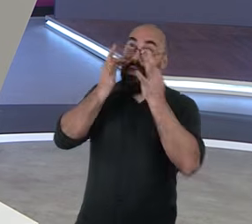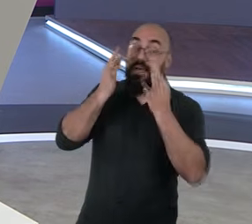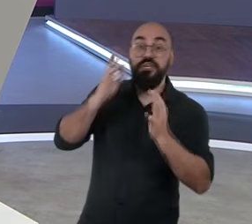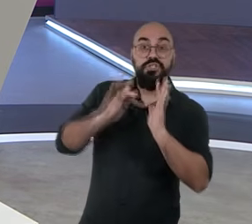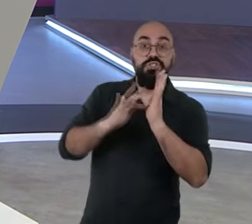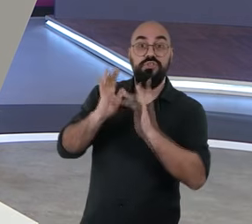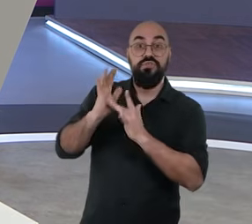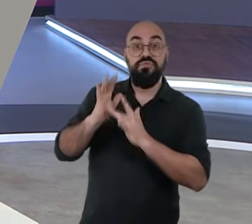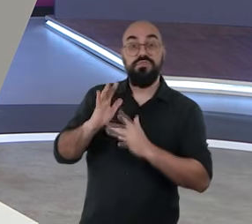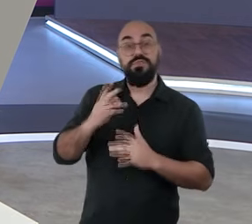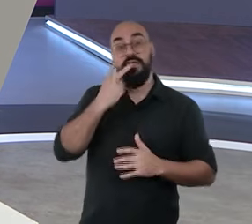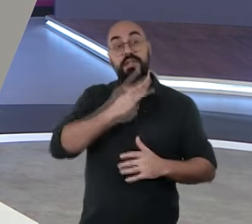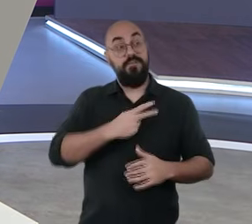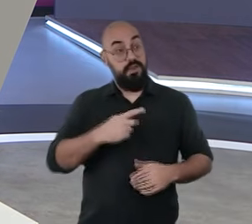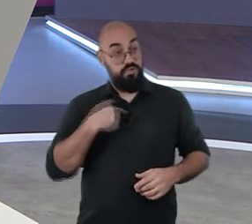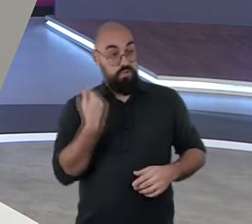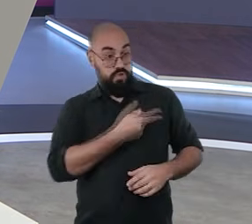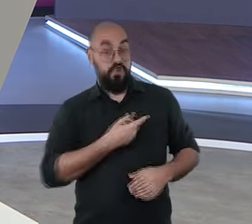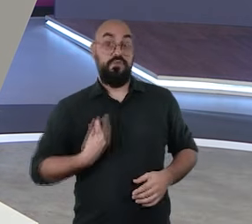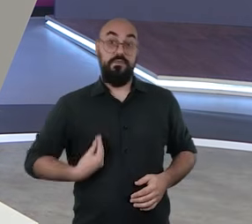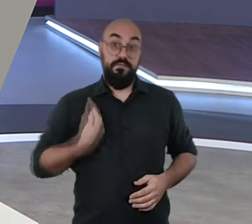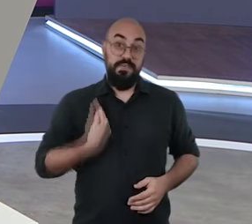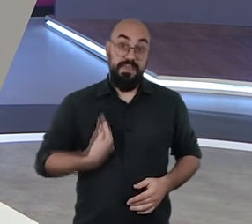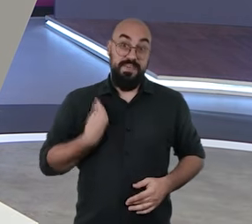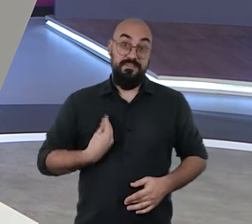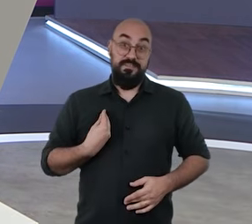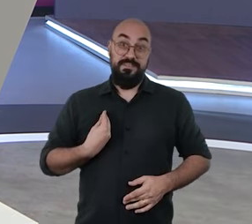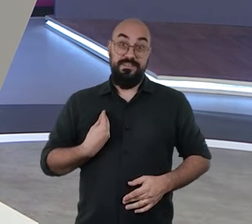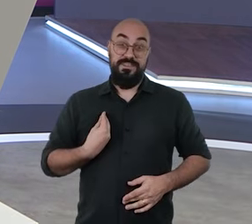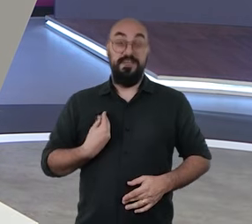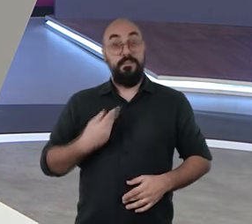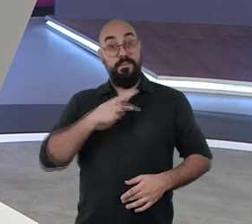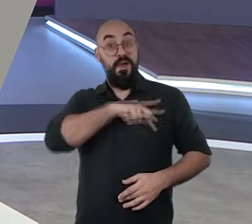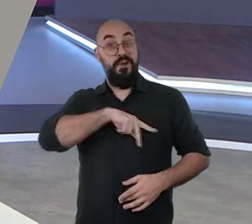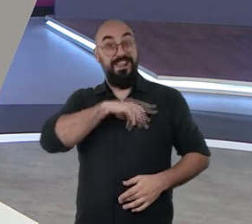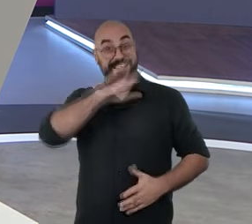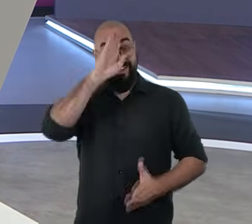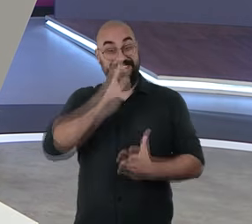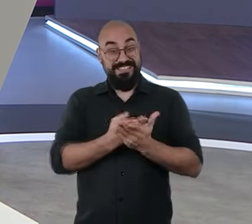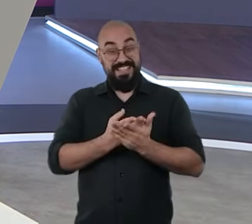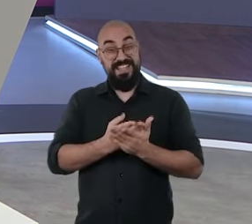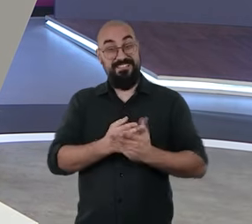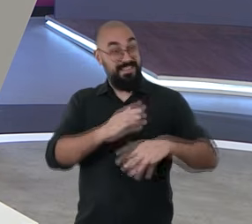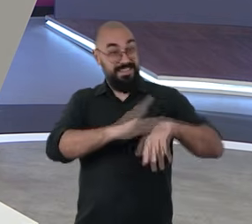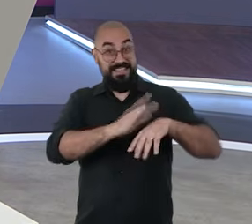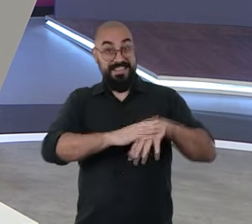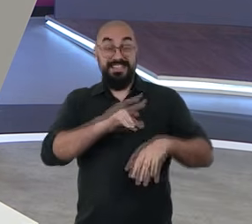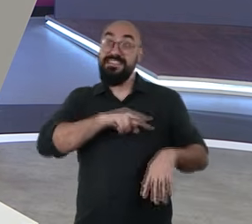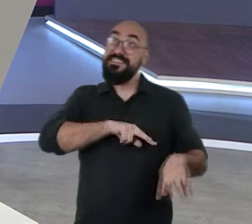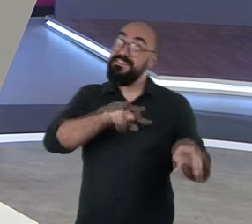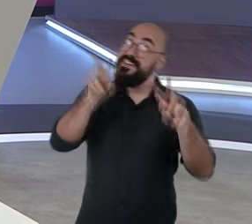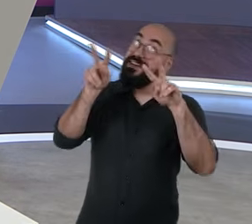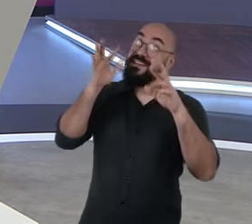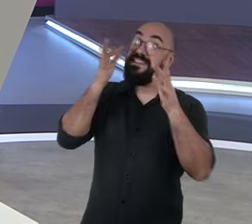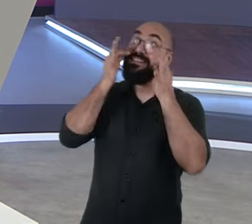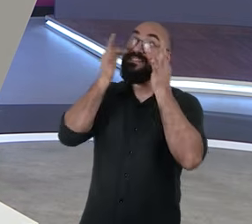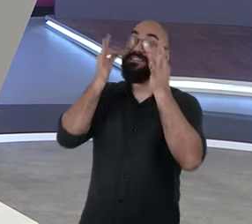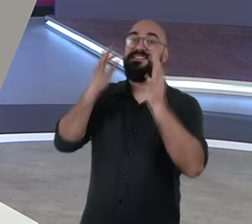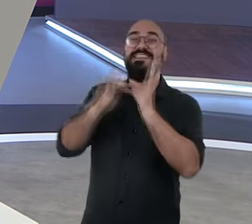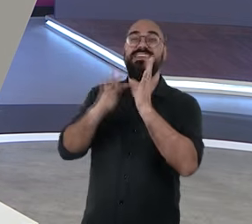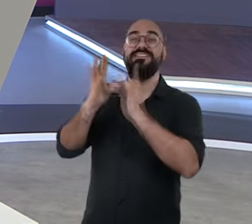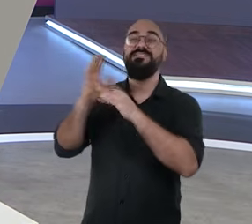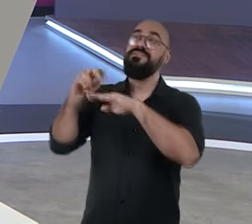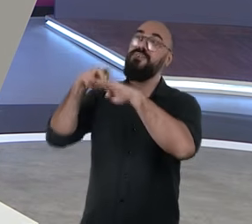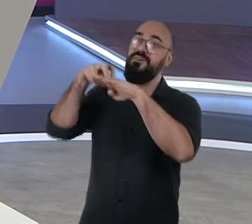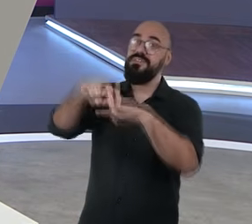isso que ele diz, depois nós, os vivos, os que ficarmos. Ou seja, Paulo acreditava que ele veria Jesus voltando nas nuvens dos céus